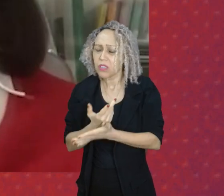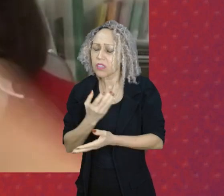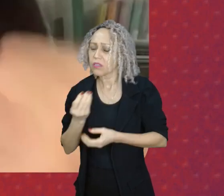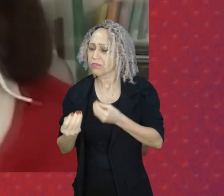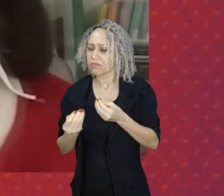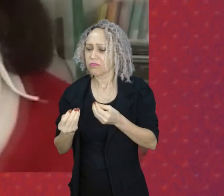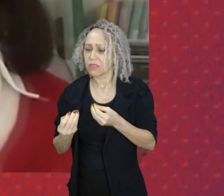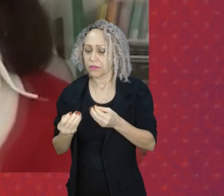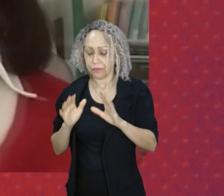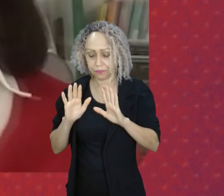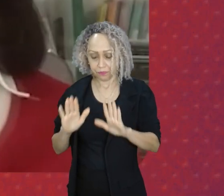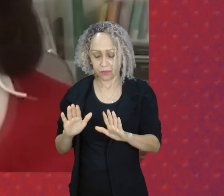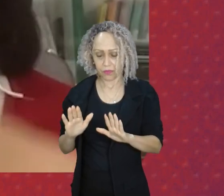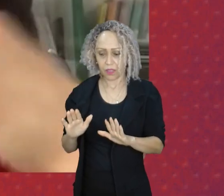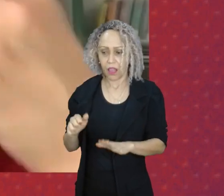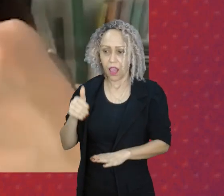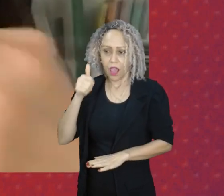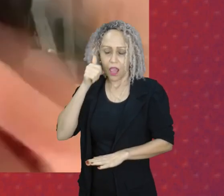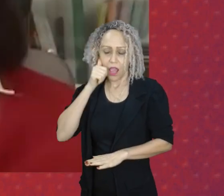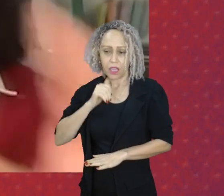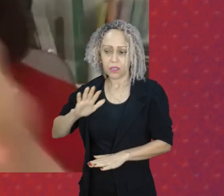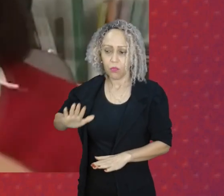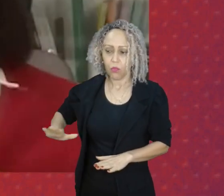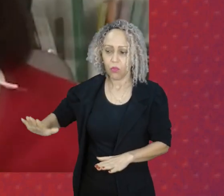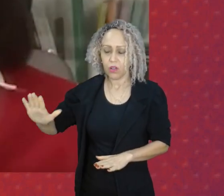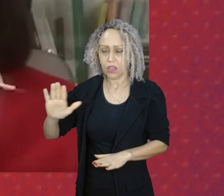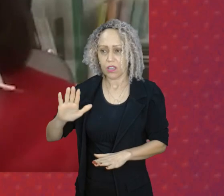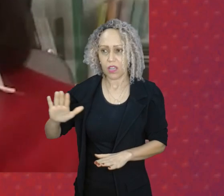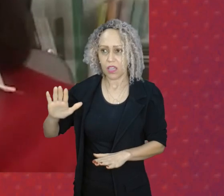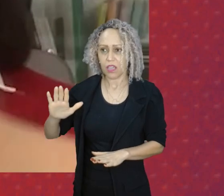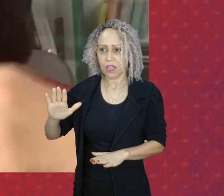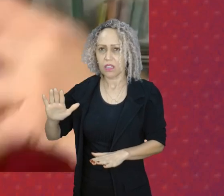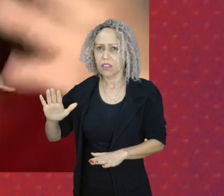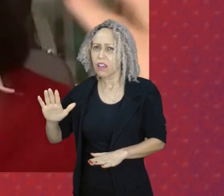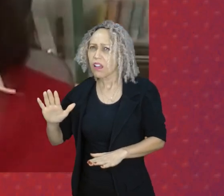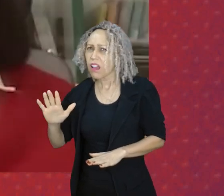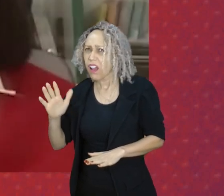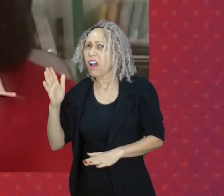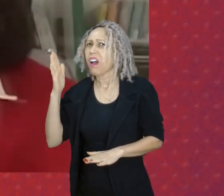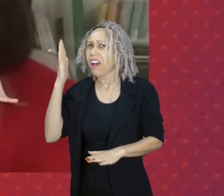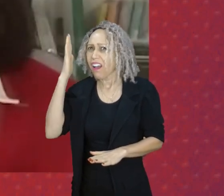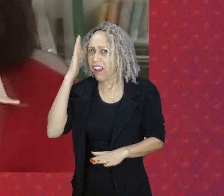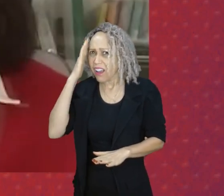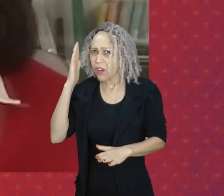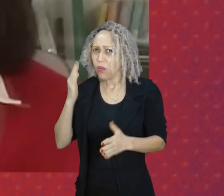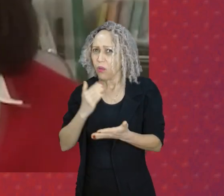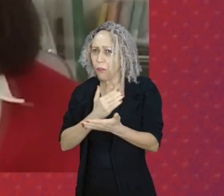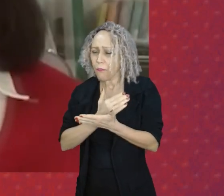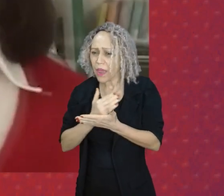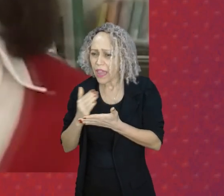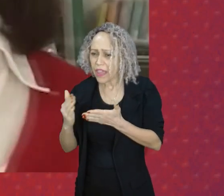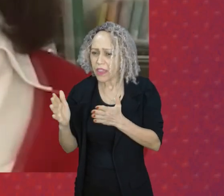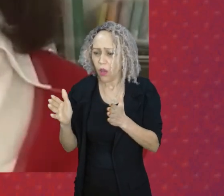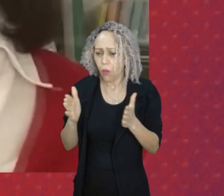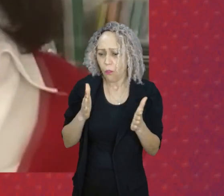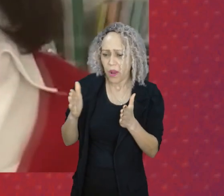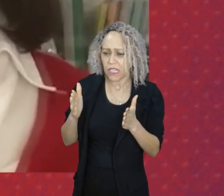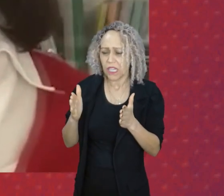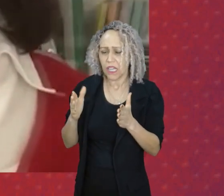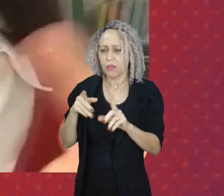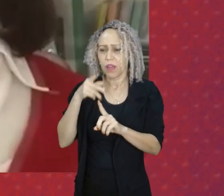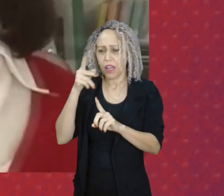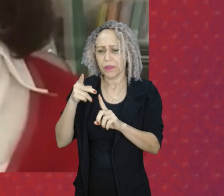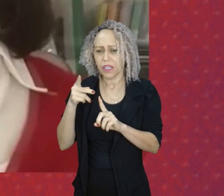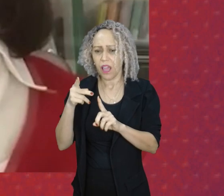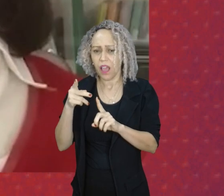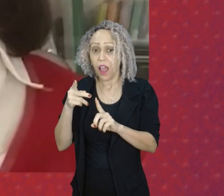se aproximam do mandato, compreendem como funciona o mandato parlamentar, vai ficando